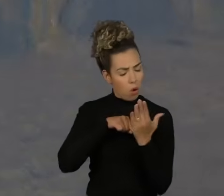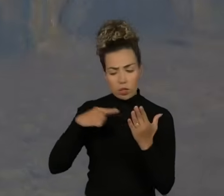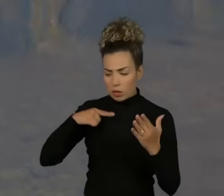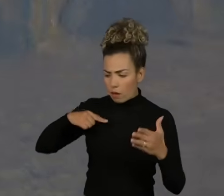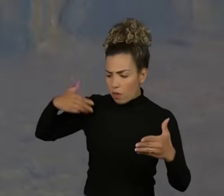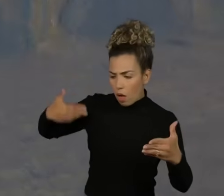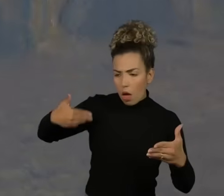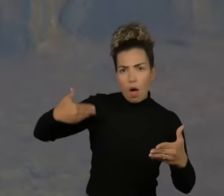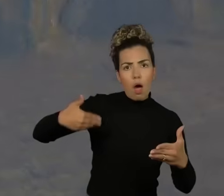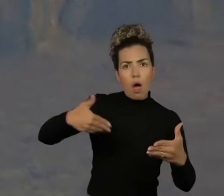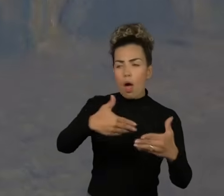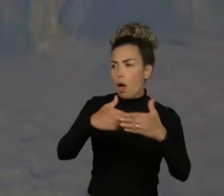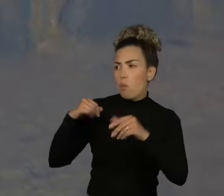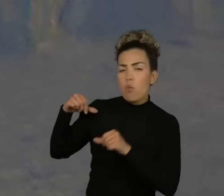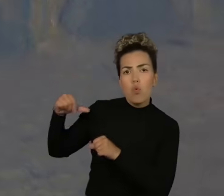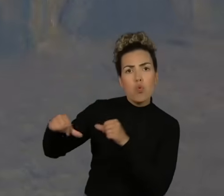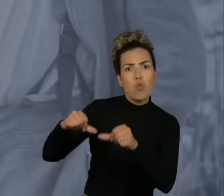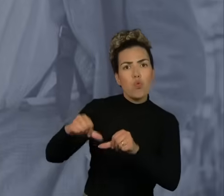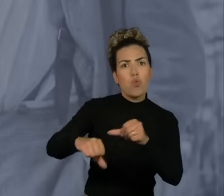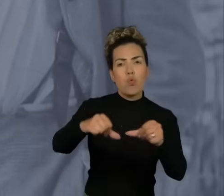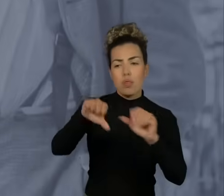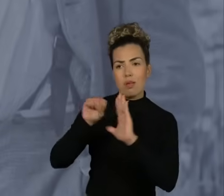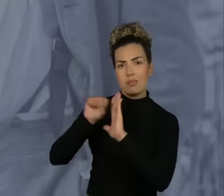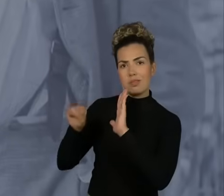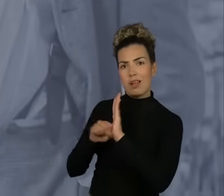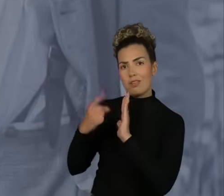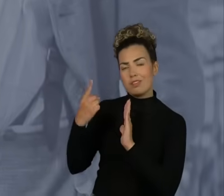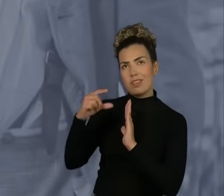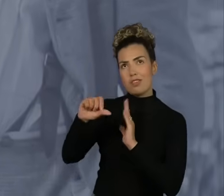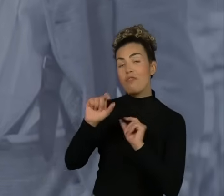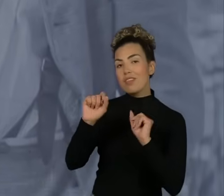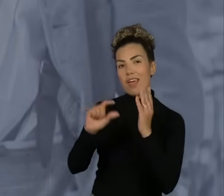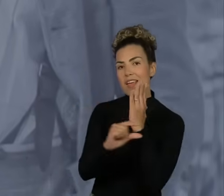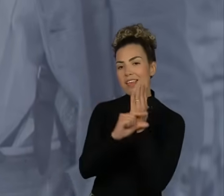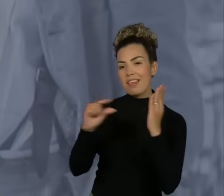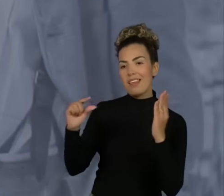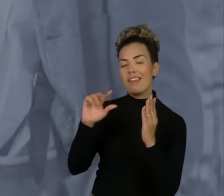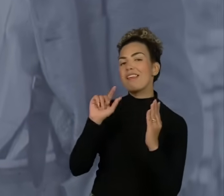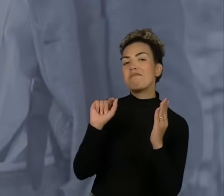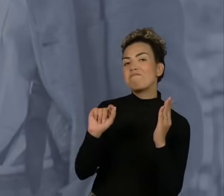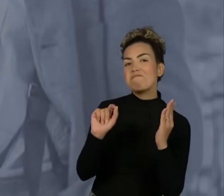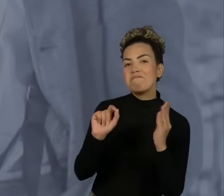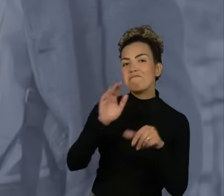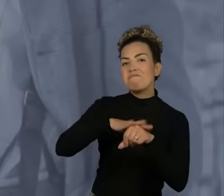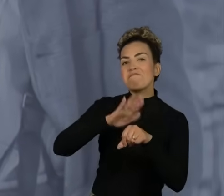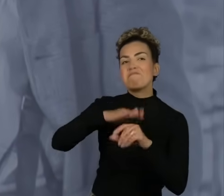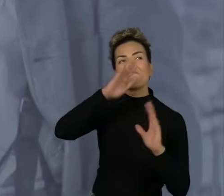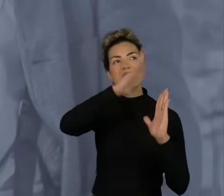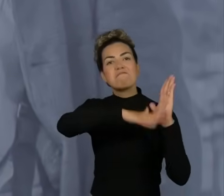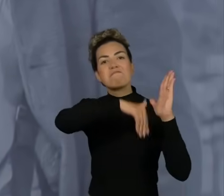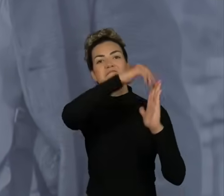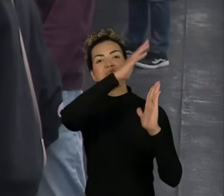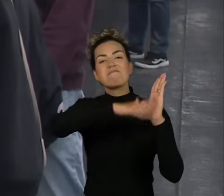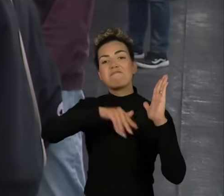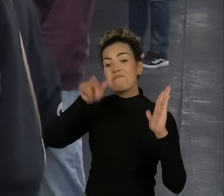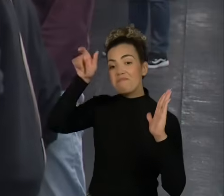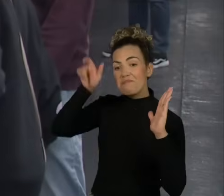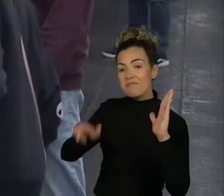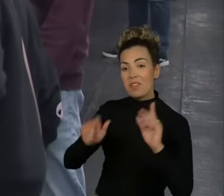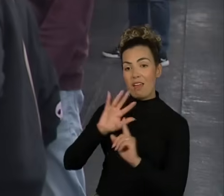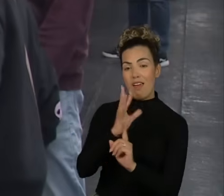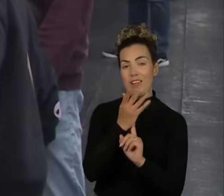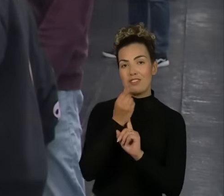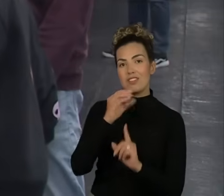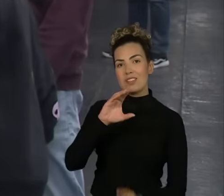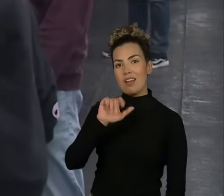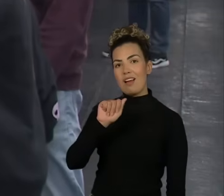do século XIX. São obras do francês Claude Monet, exibidas no Museu de Arte de São Paulo, o MASP,